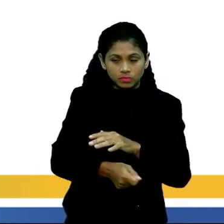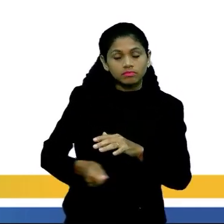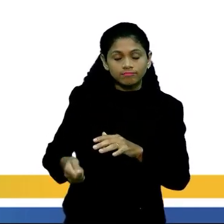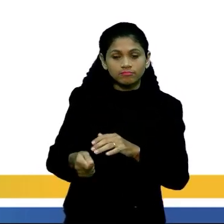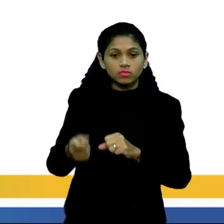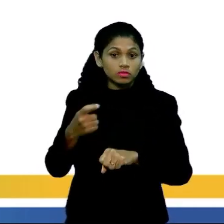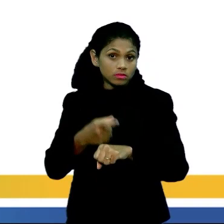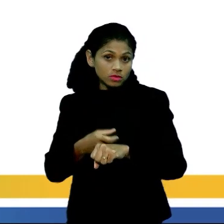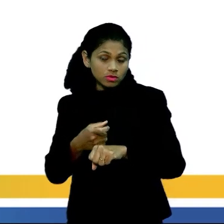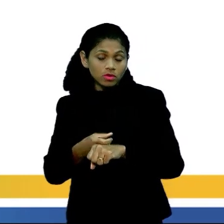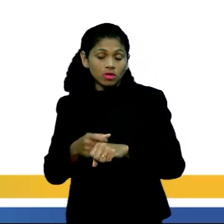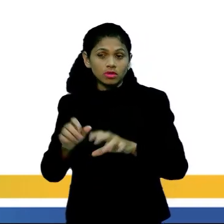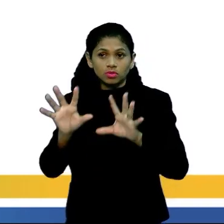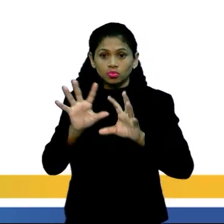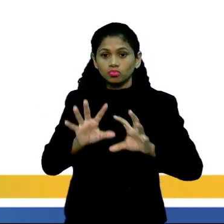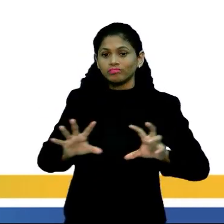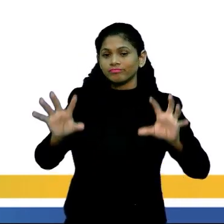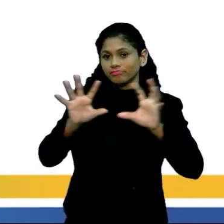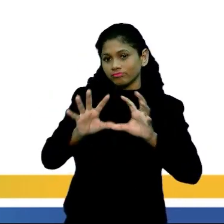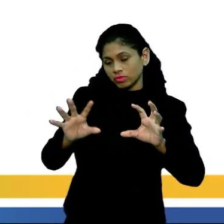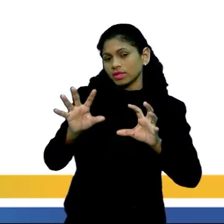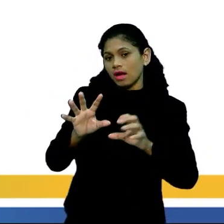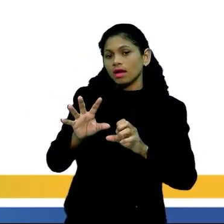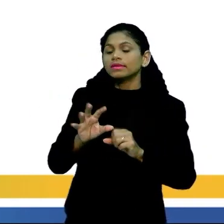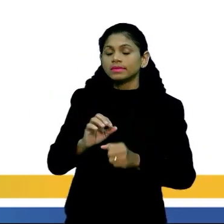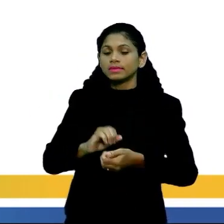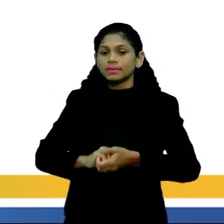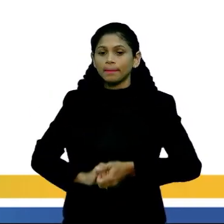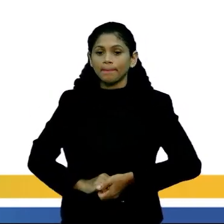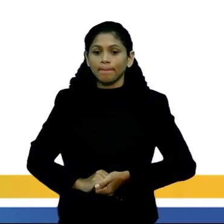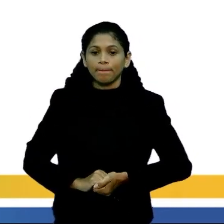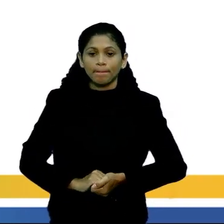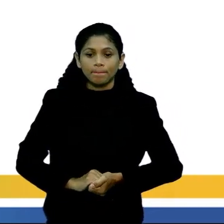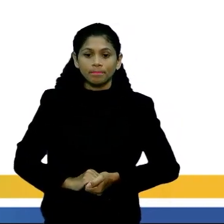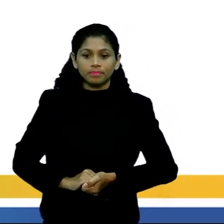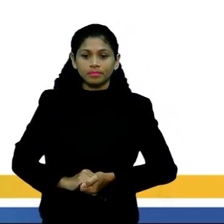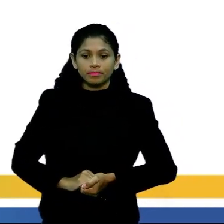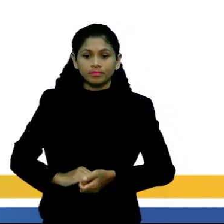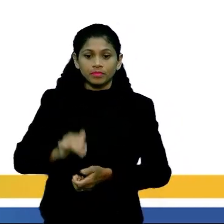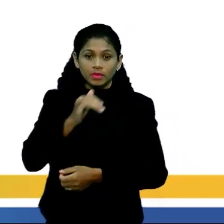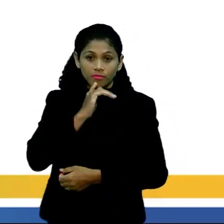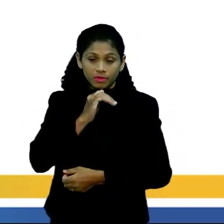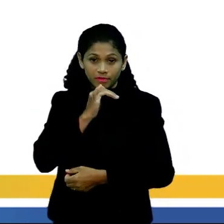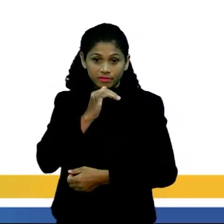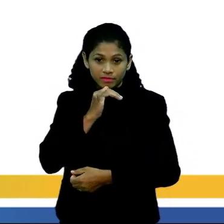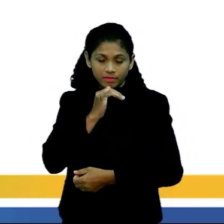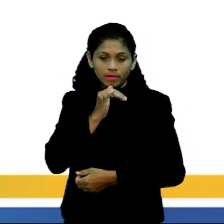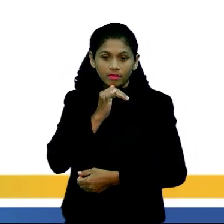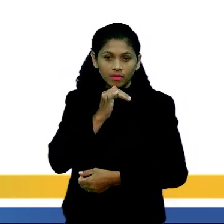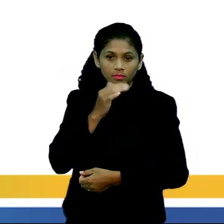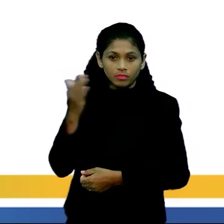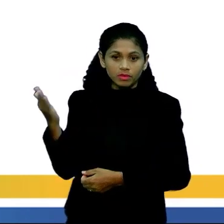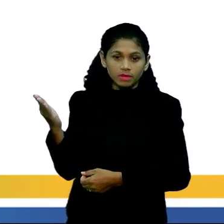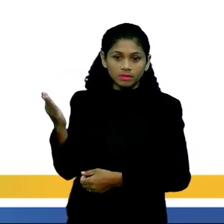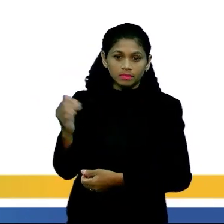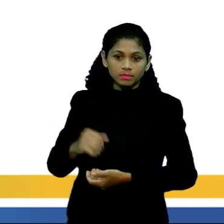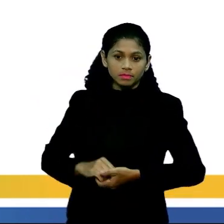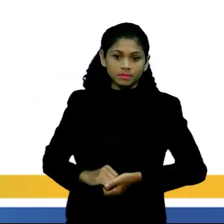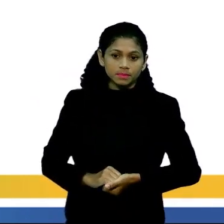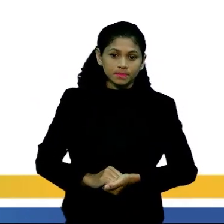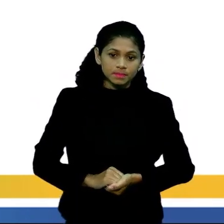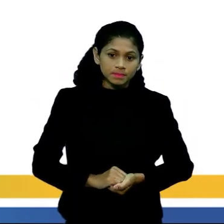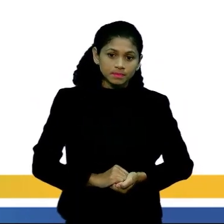sólido e um gás, ou um sólido e um vapor. O maior exemplo disso, um filtro de um aspirador de pó.